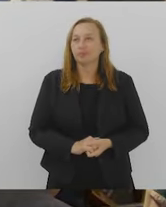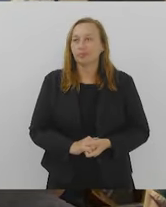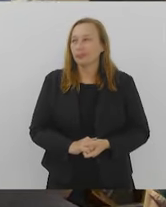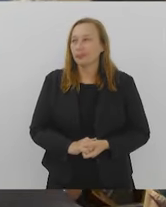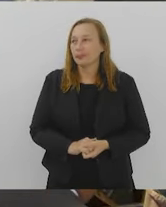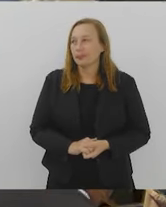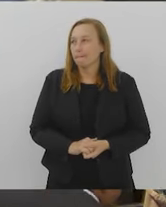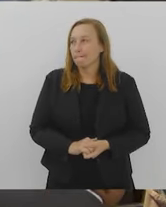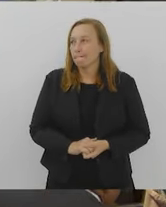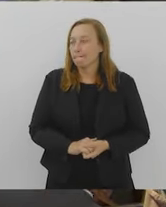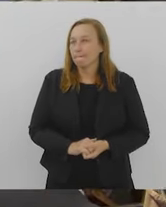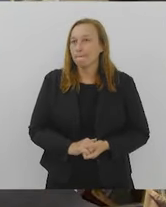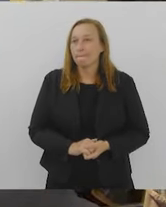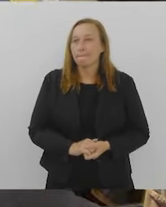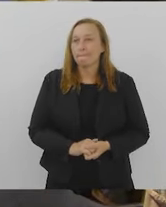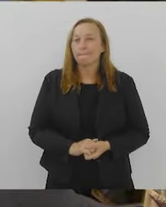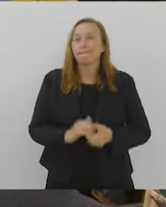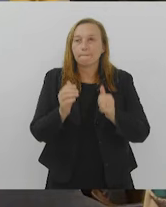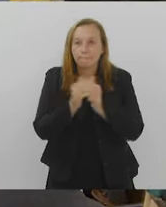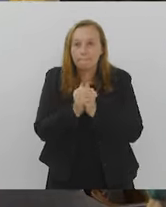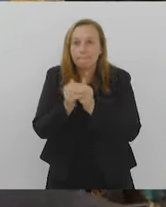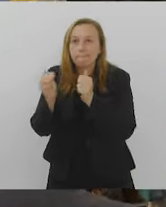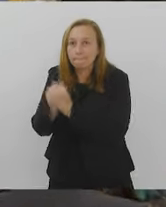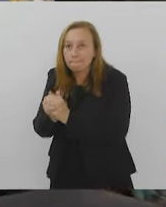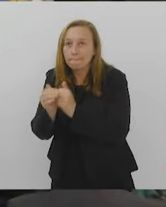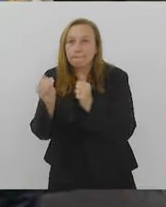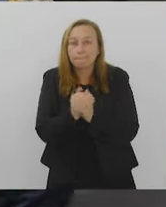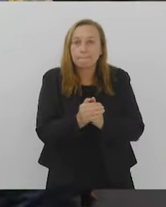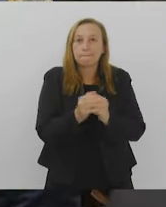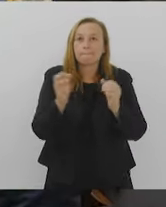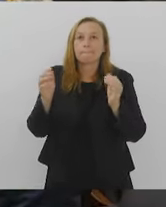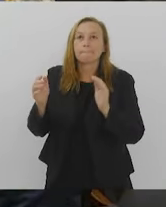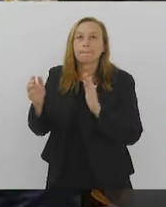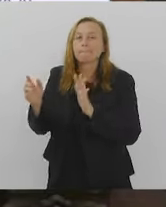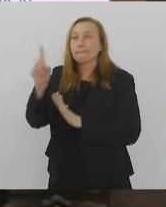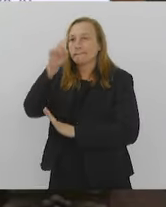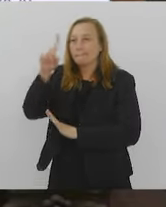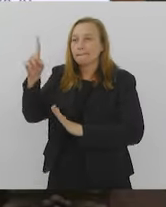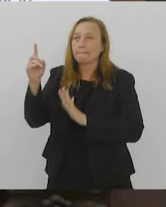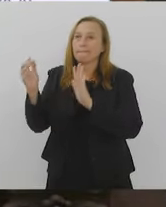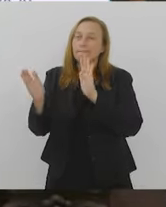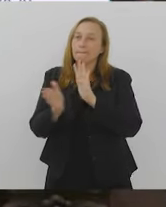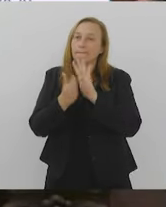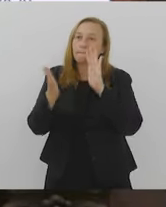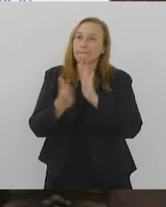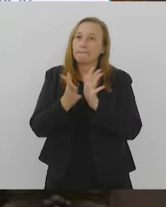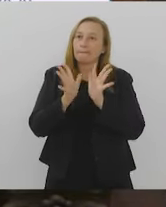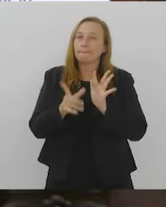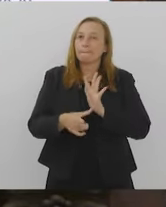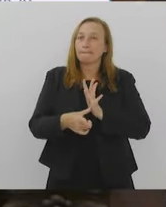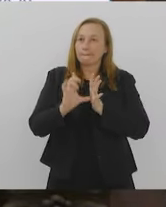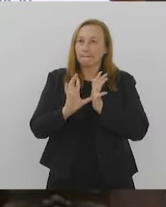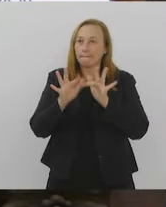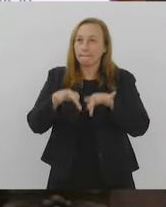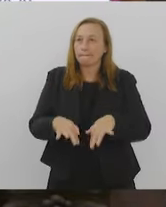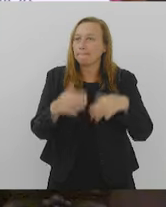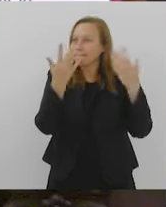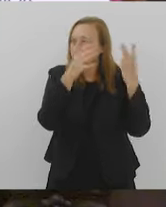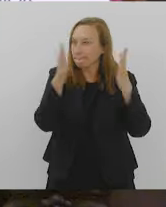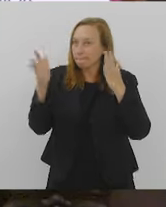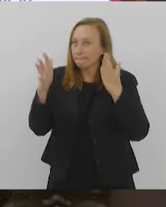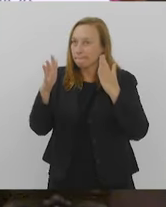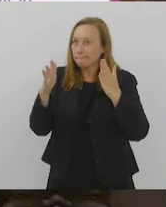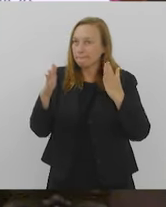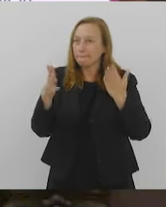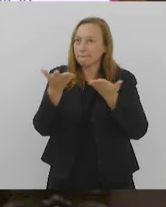Aleluia. Amém. Deus seja louvado. Antes de encerrar a sessão, peço uma salva de palmas para essa